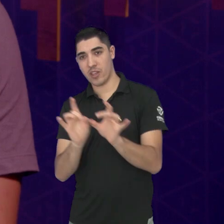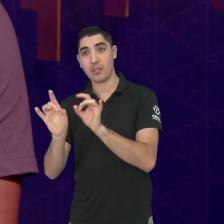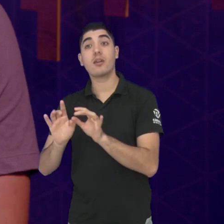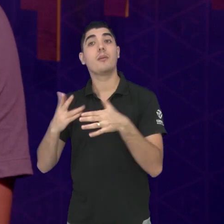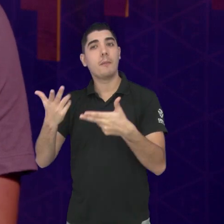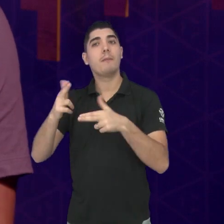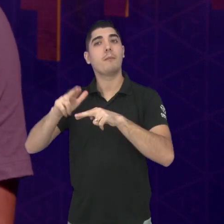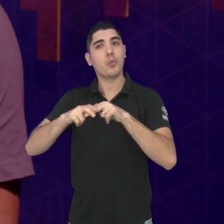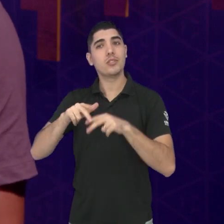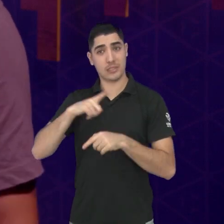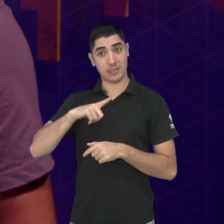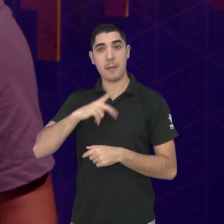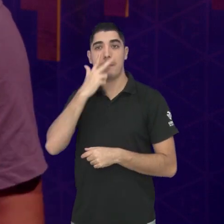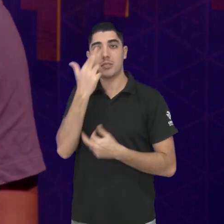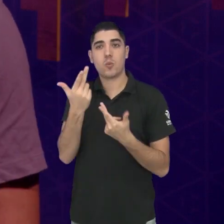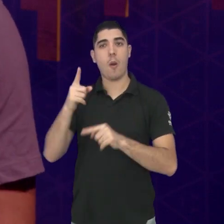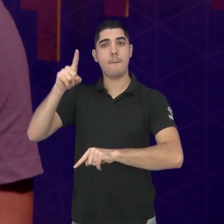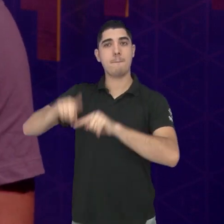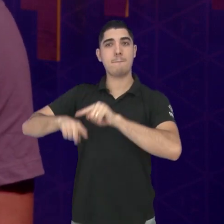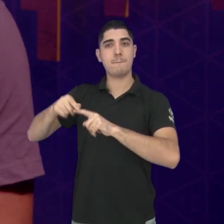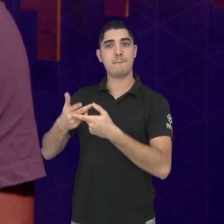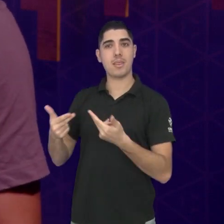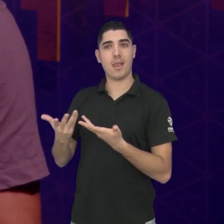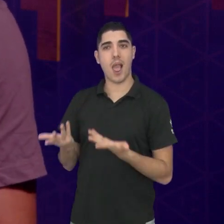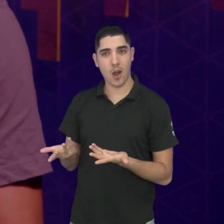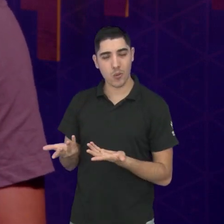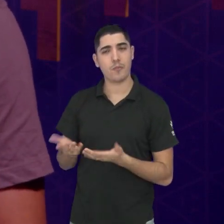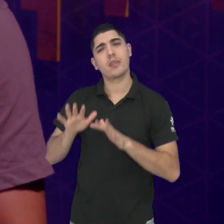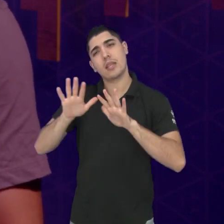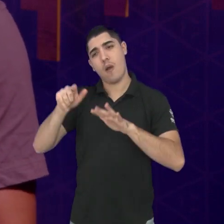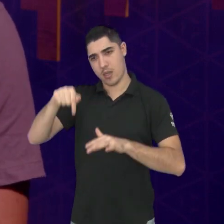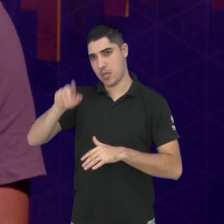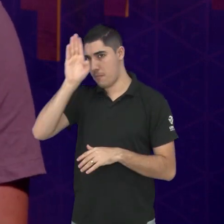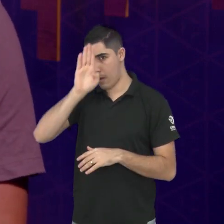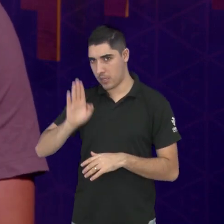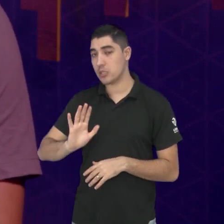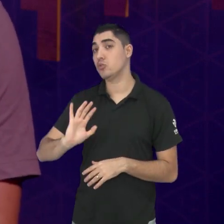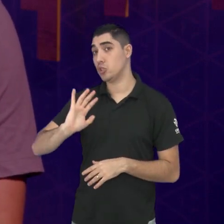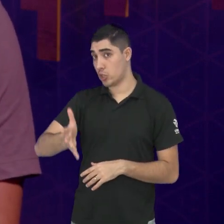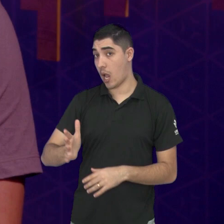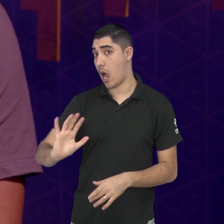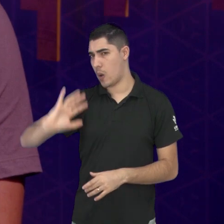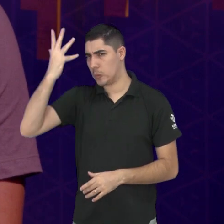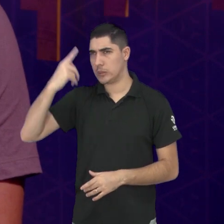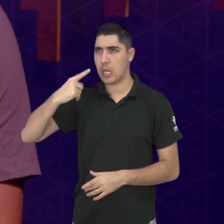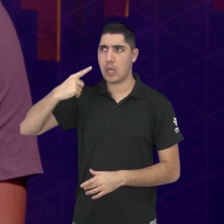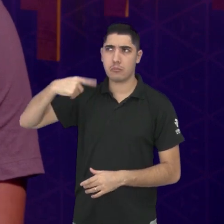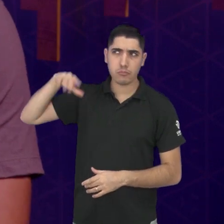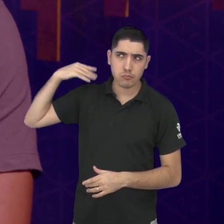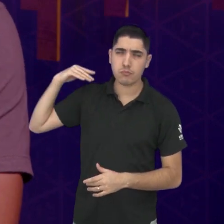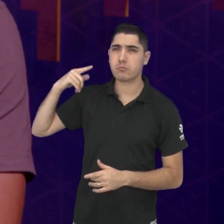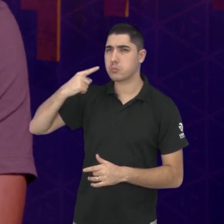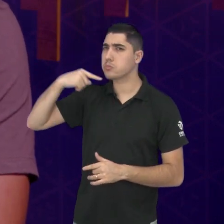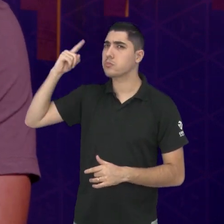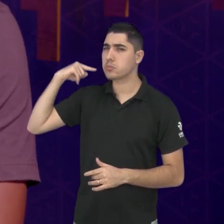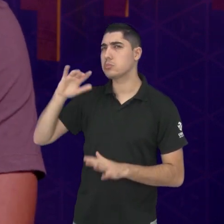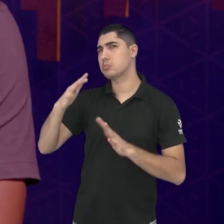essa questão da objetificação. E aqui no Brasil a gente teve recentemente, não faz muito tempo, acho que